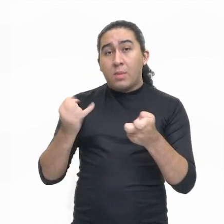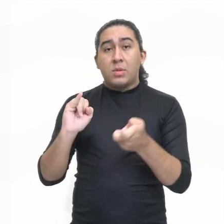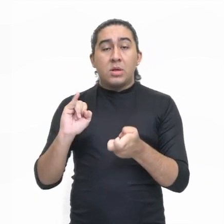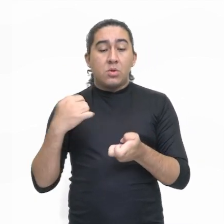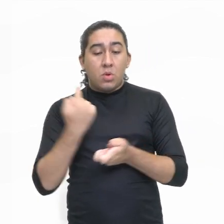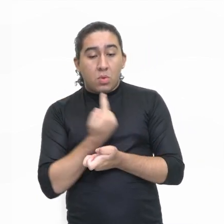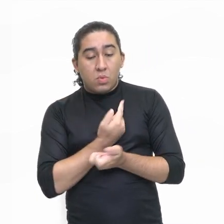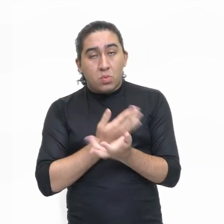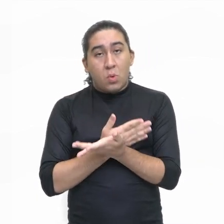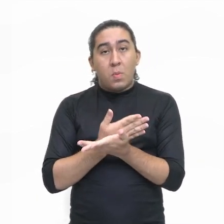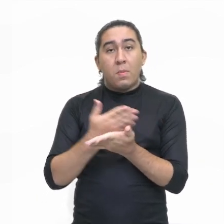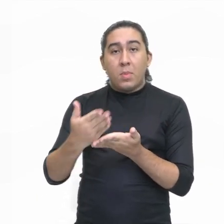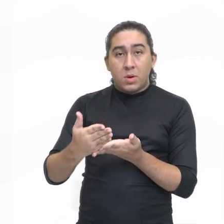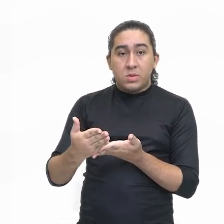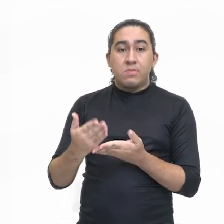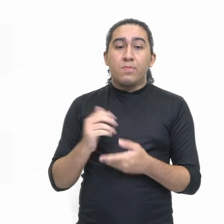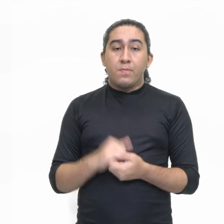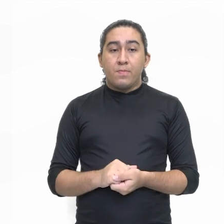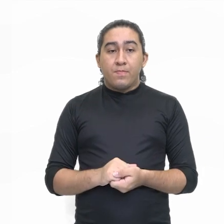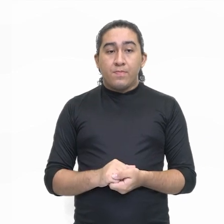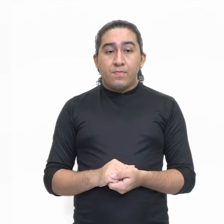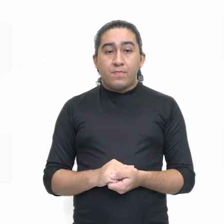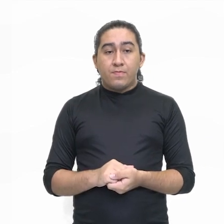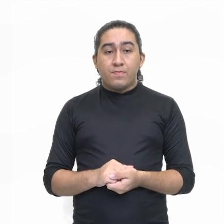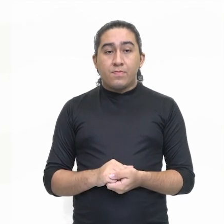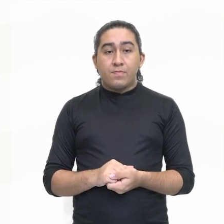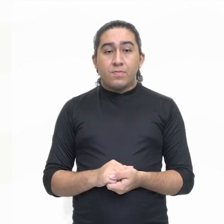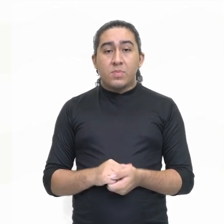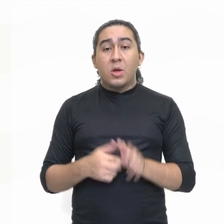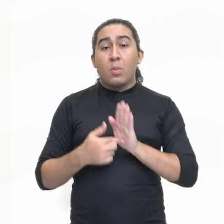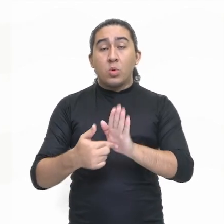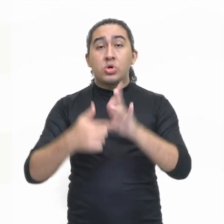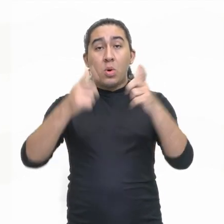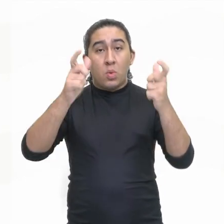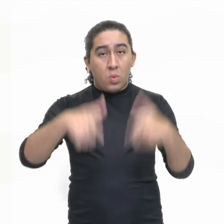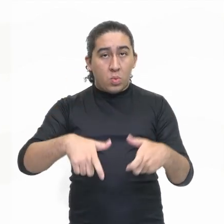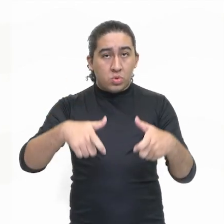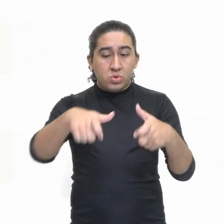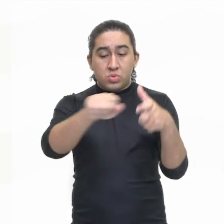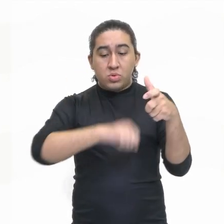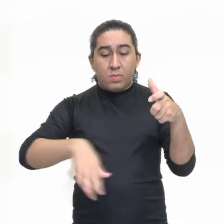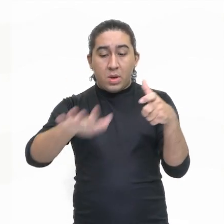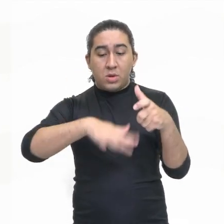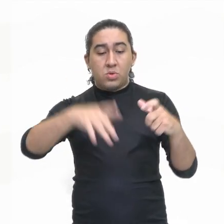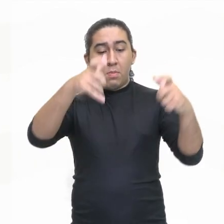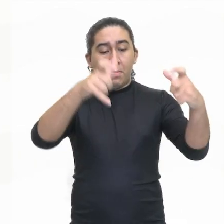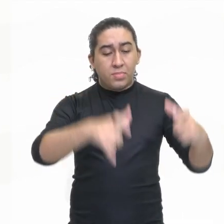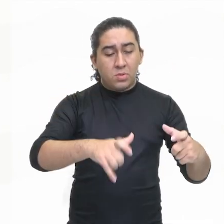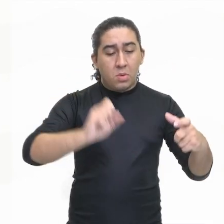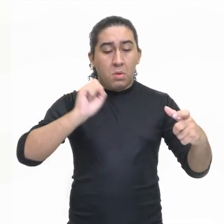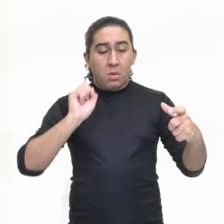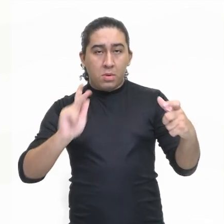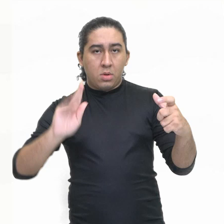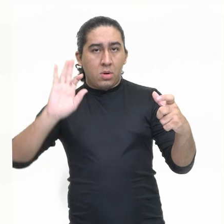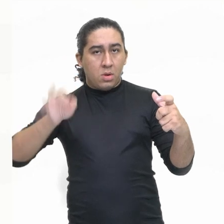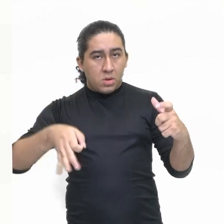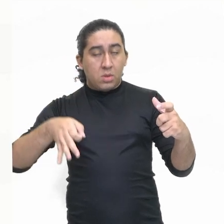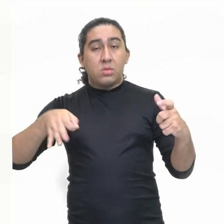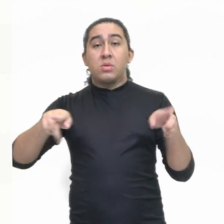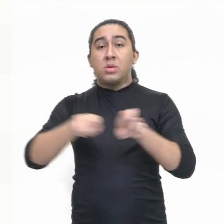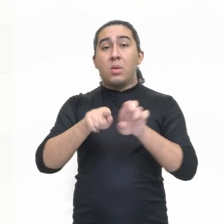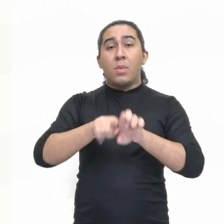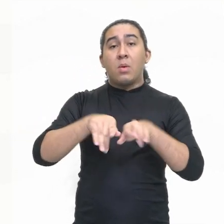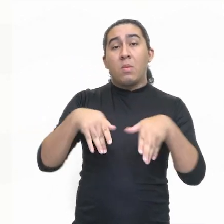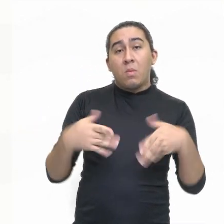vai passando, destacando aonde ele se encontra dentro do território e falando uma estimativa aí